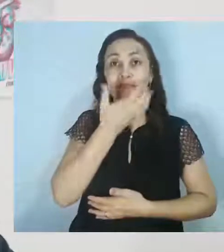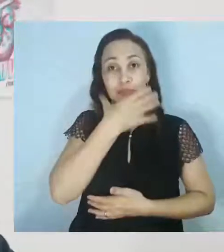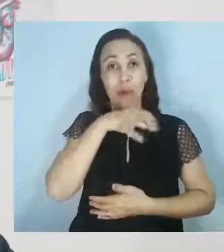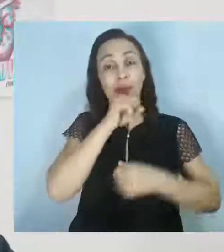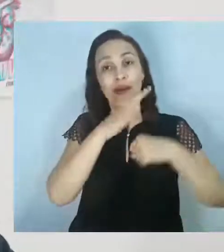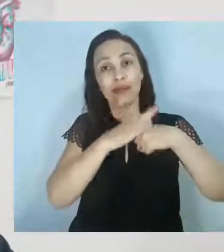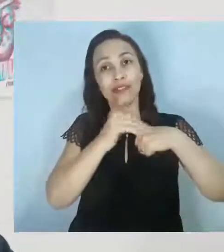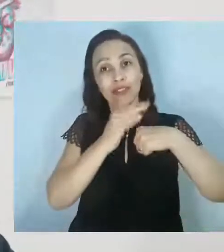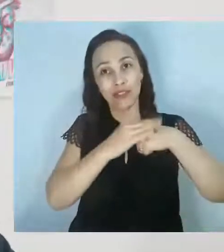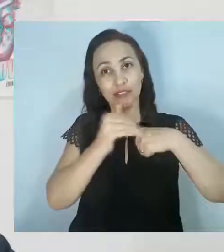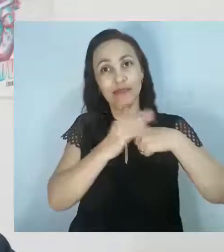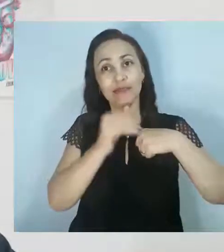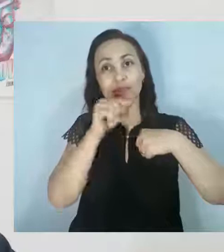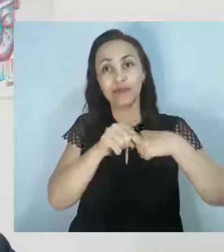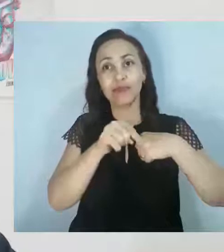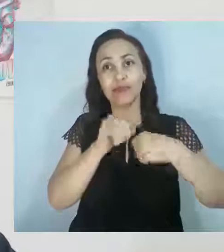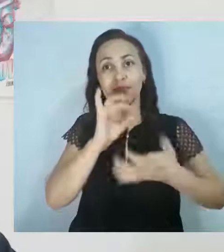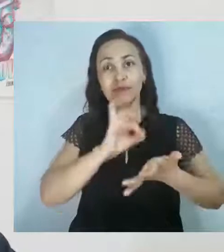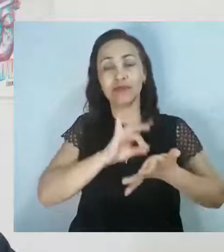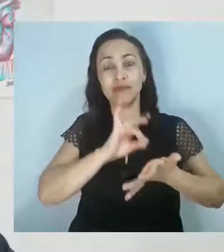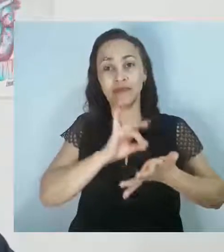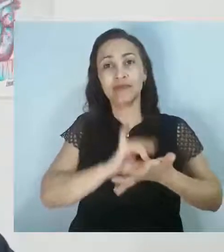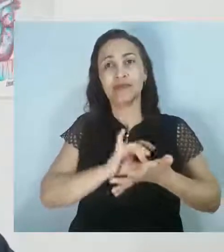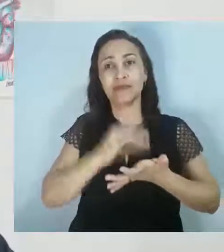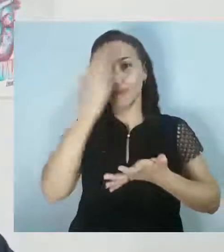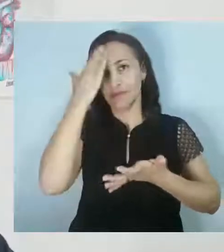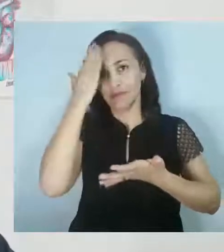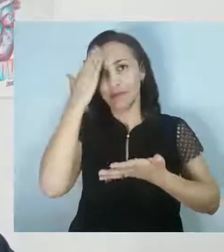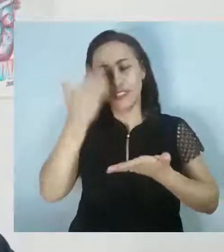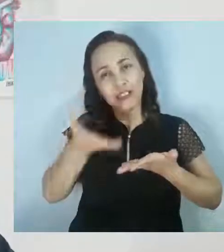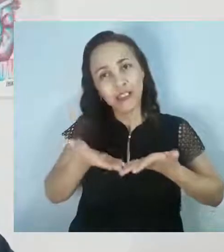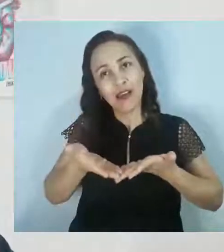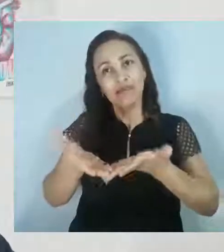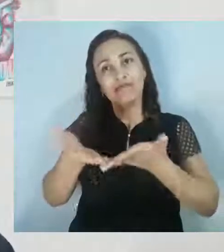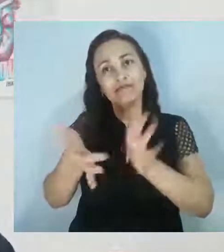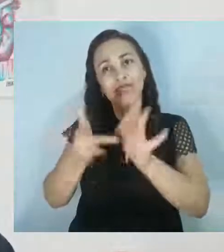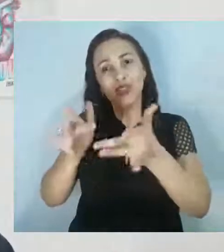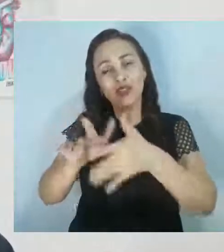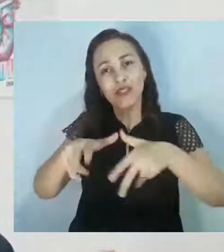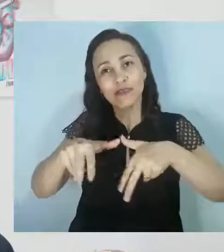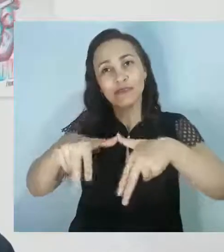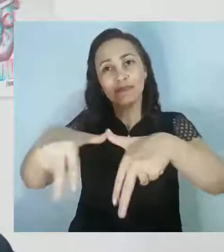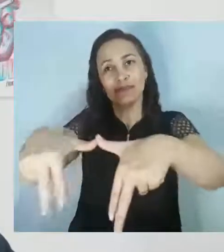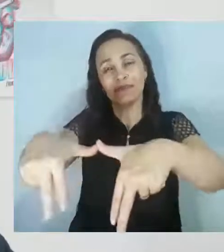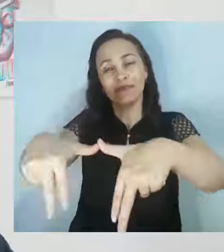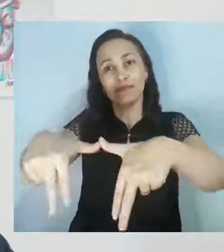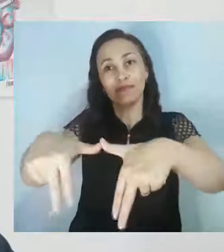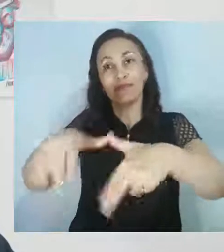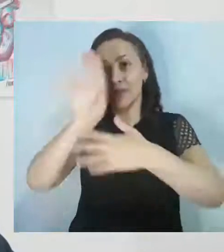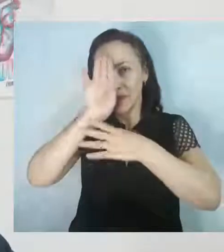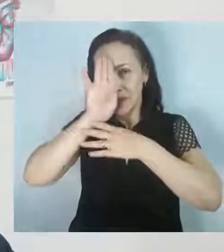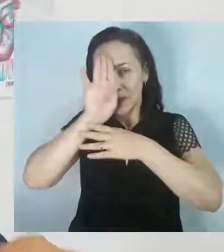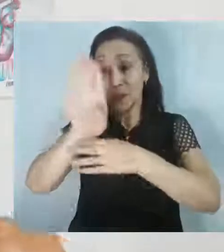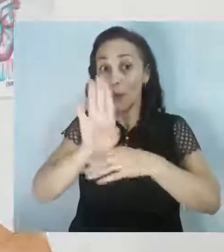ternura que soube levar Jesus pela mão. E sobretudo, nessa nova roupagem